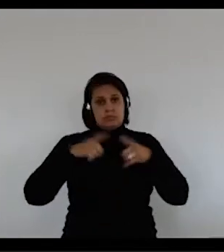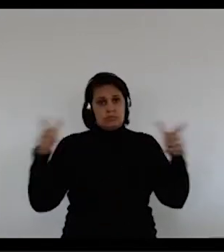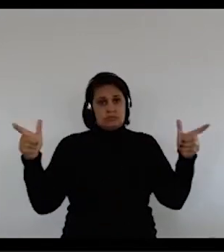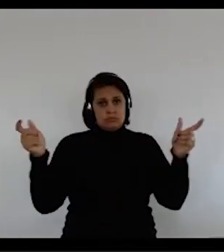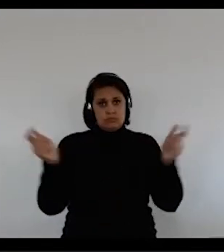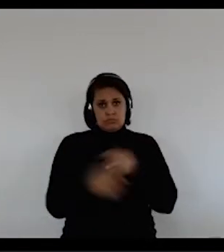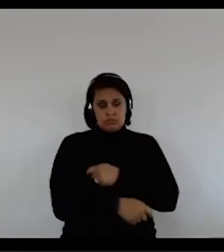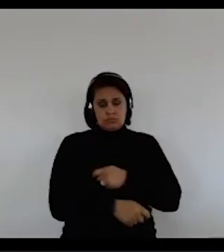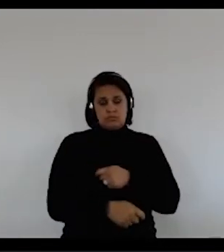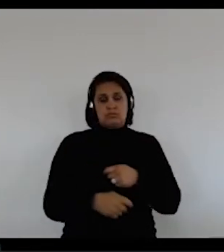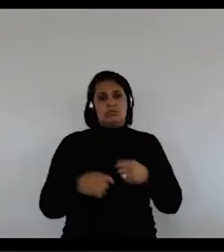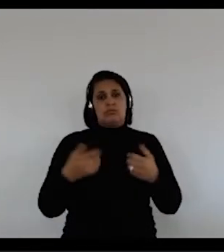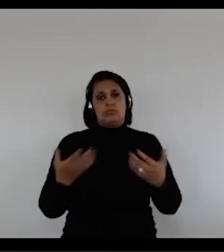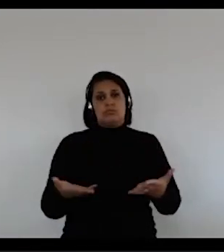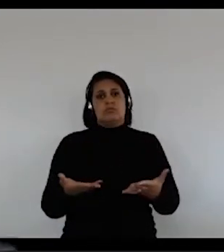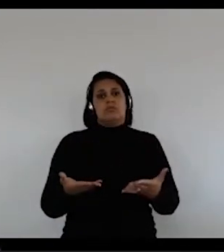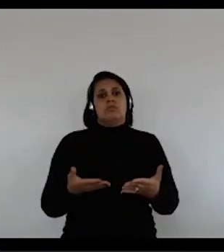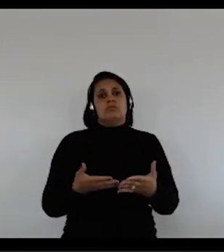pelas grandes